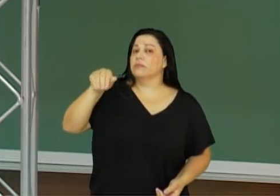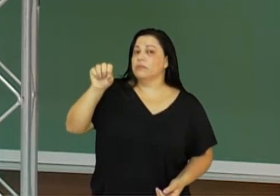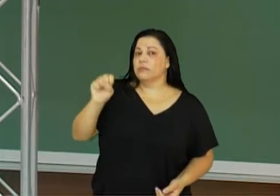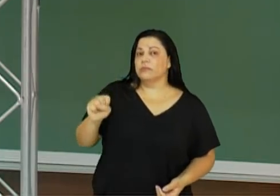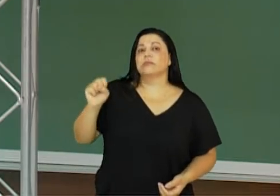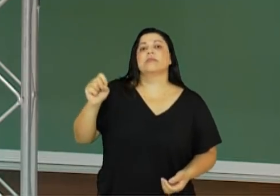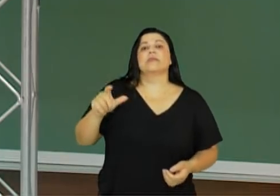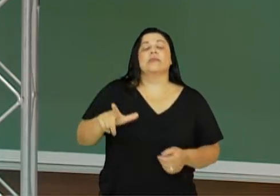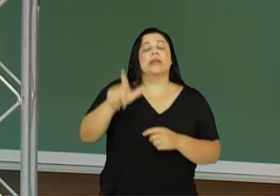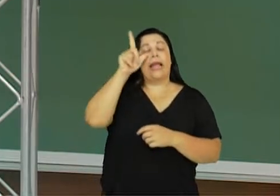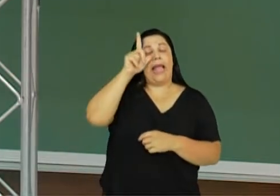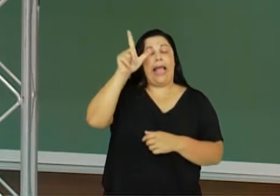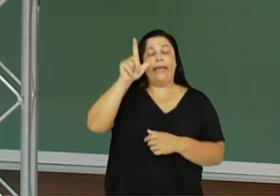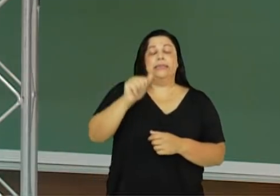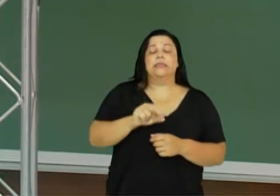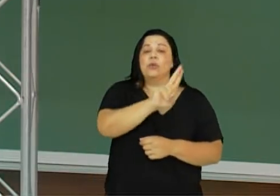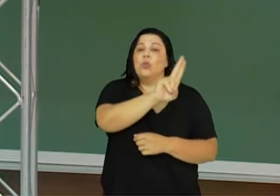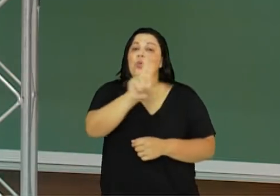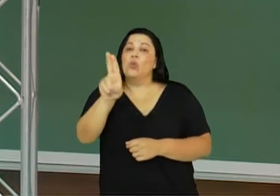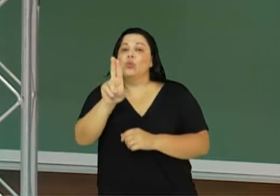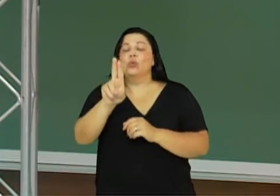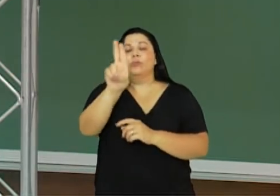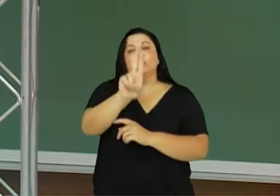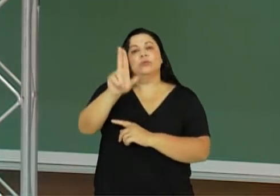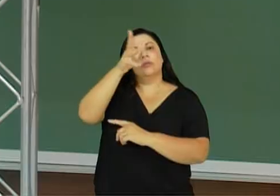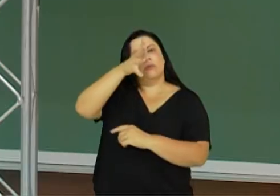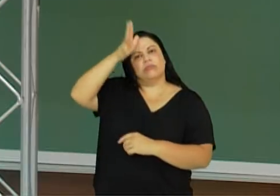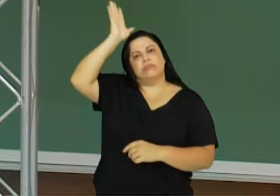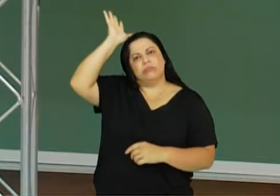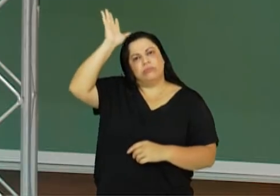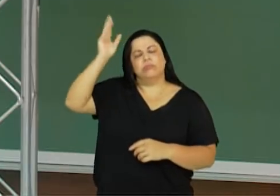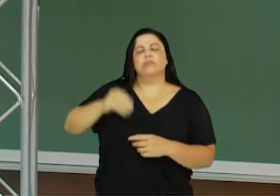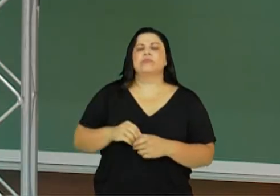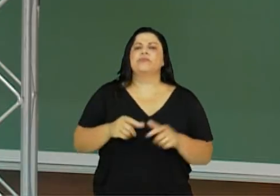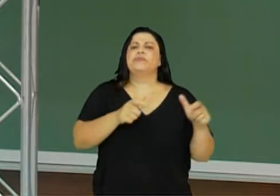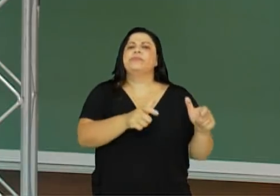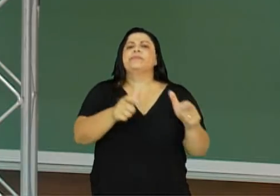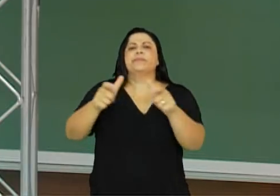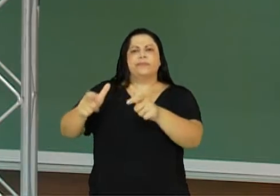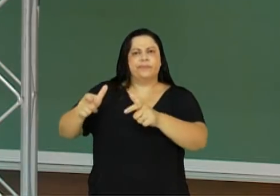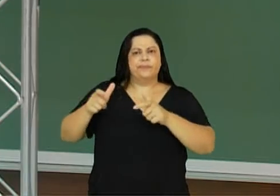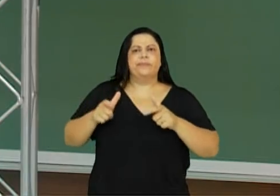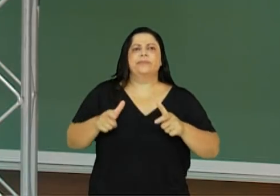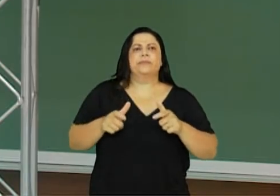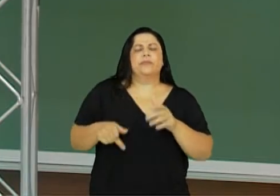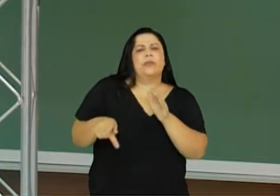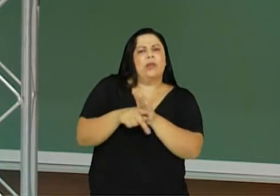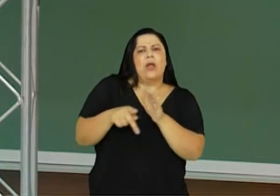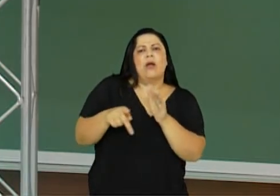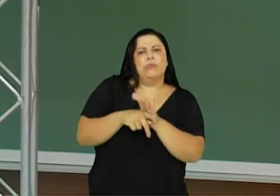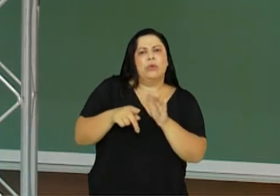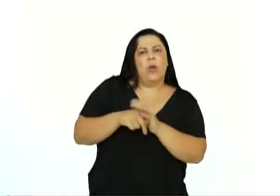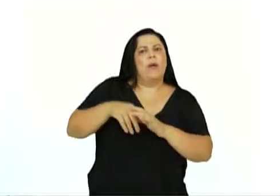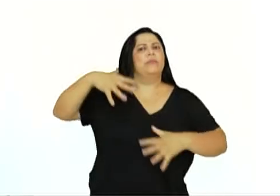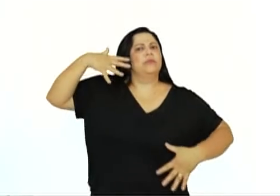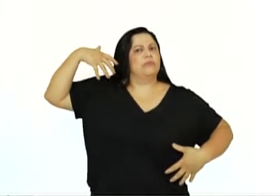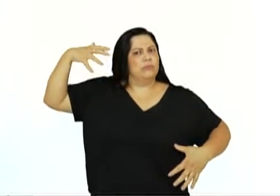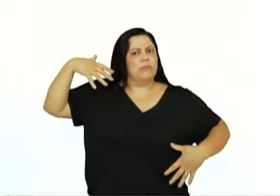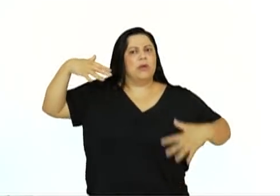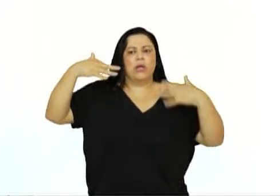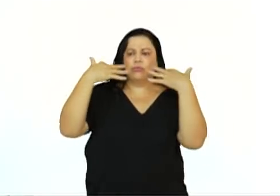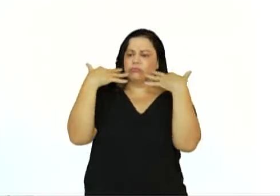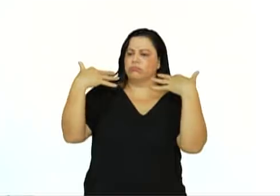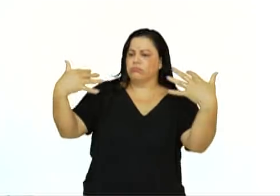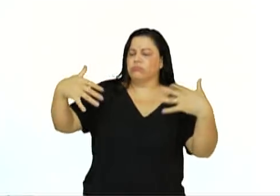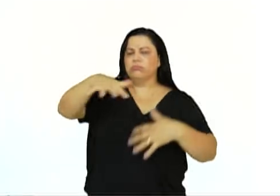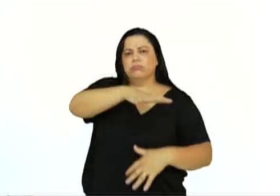era o nome usado pelos romanos para designar esses espaços destinados aos banhos públicos. Então a gente tomava